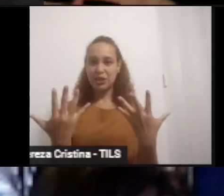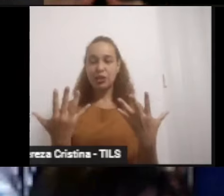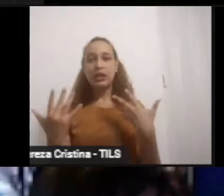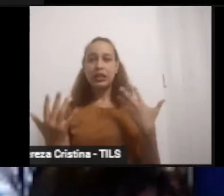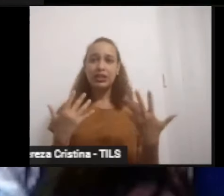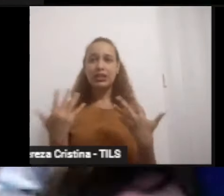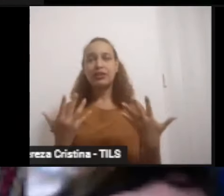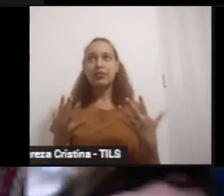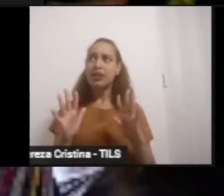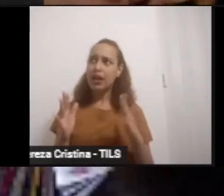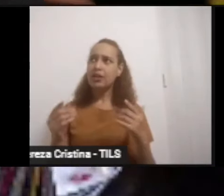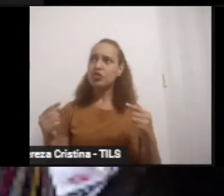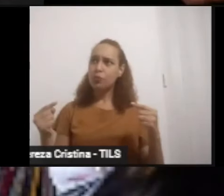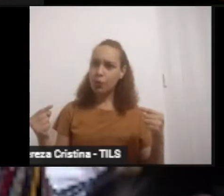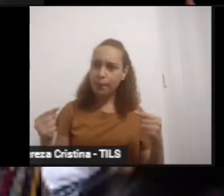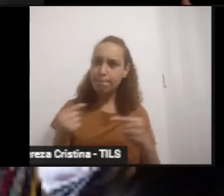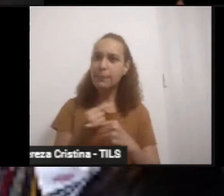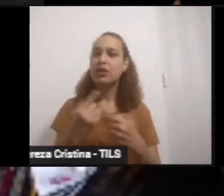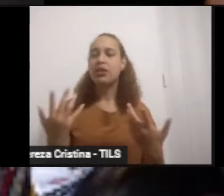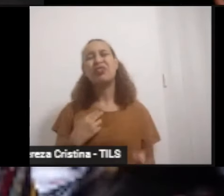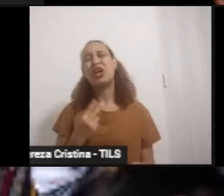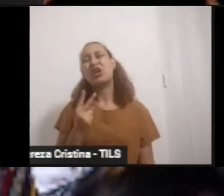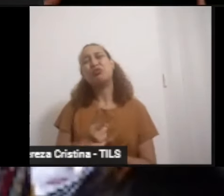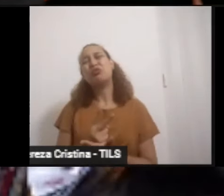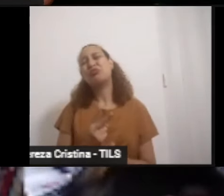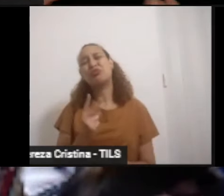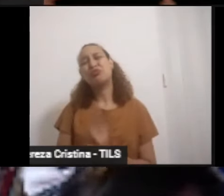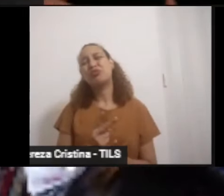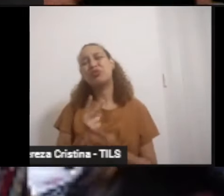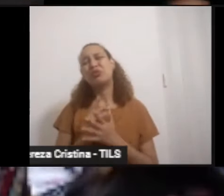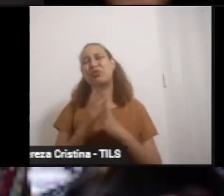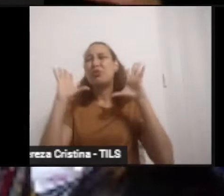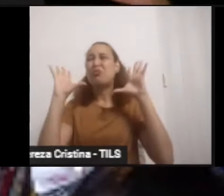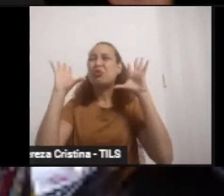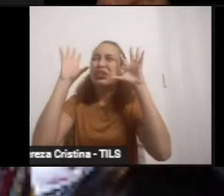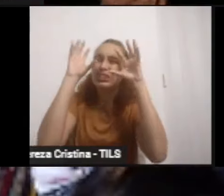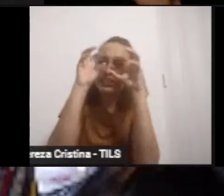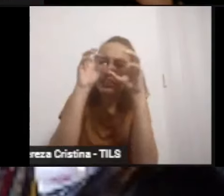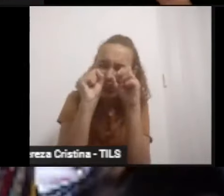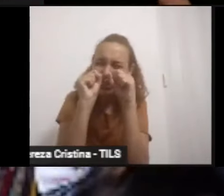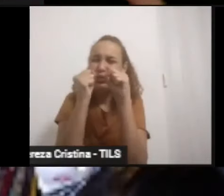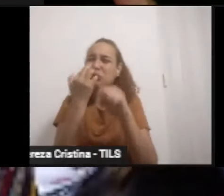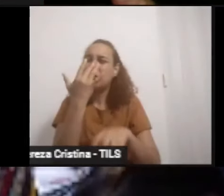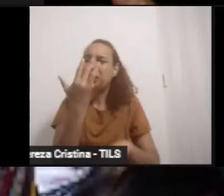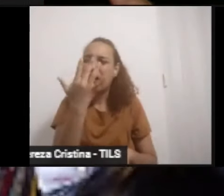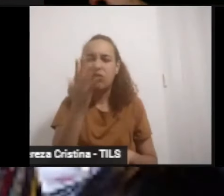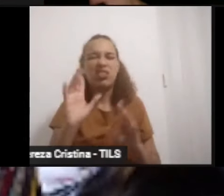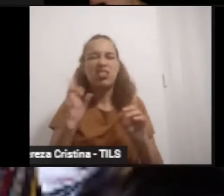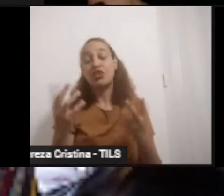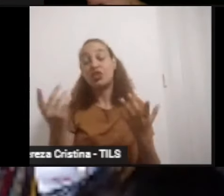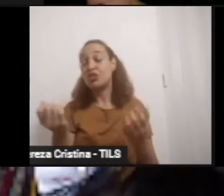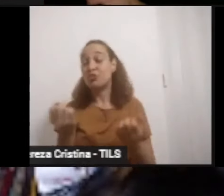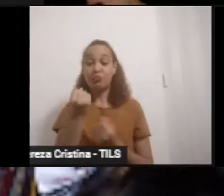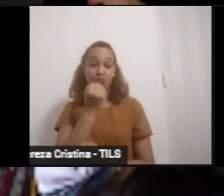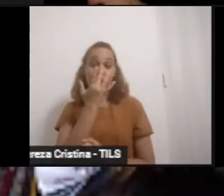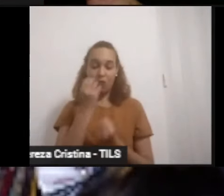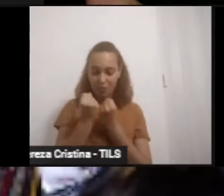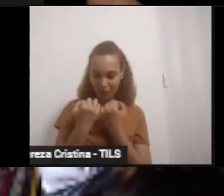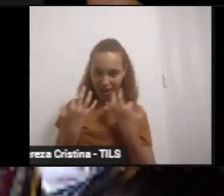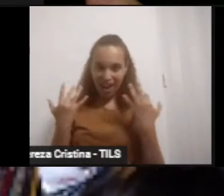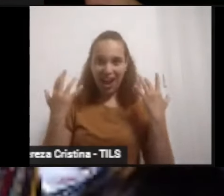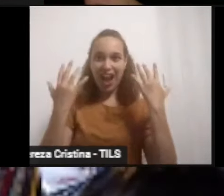contraponto mesmo, para não ficar assim, tudo muito, muito escuro e tal, e fazer esse tom mais lúdico para o livro. Assim,